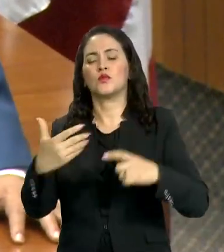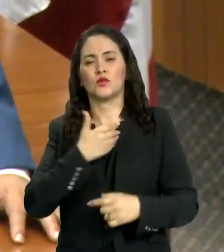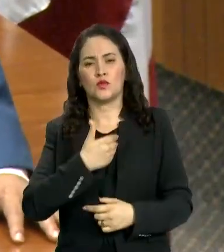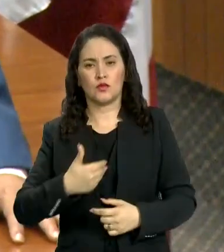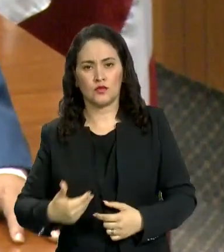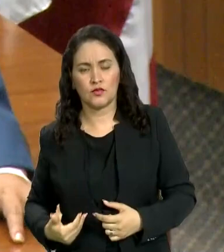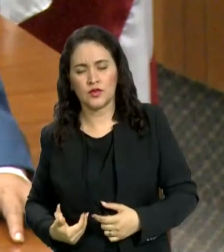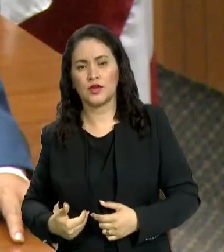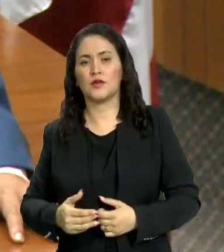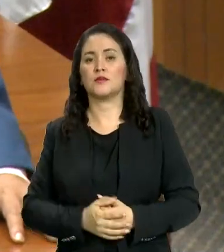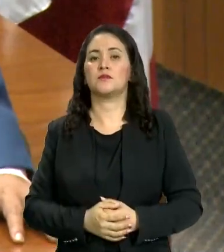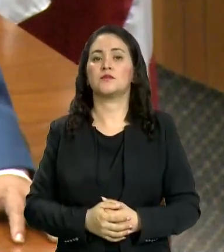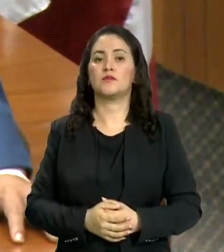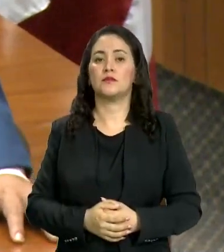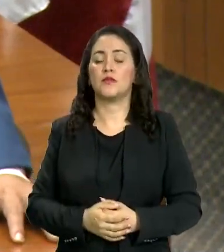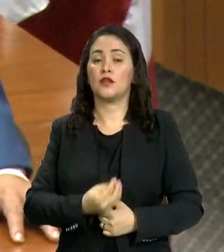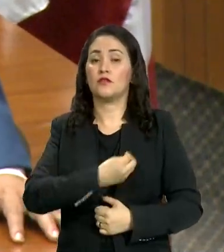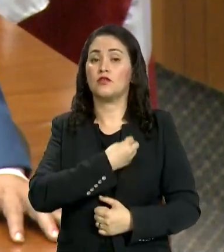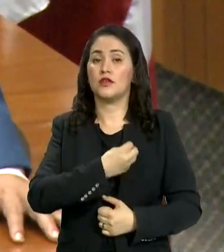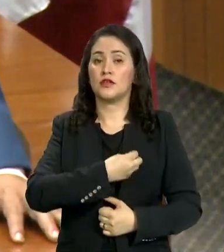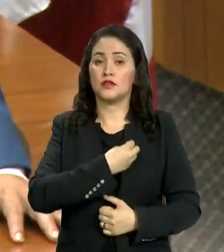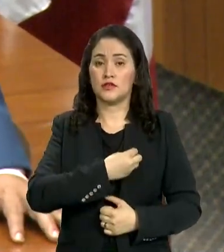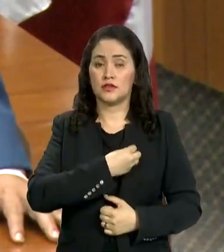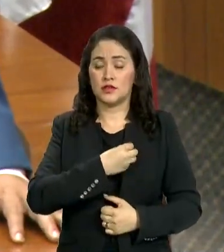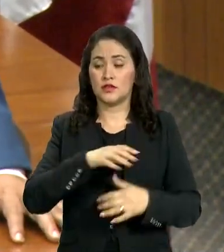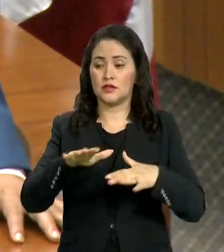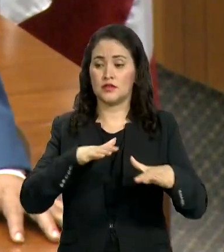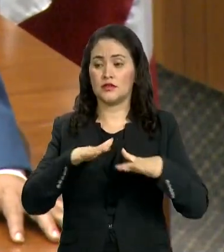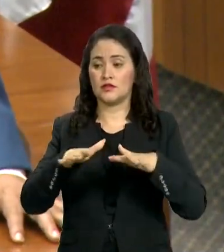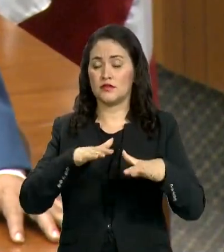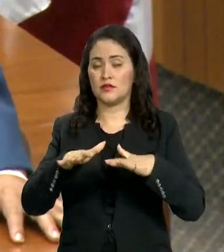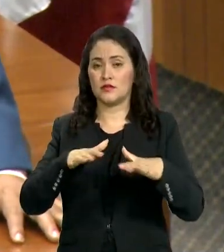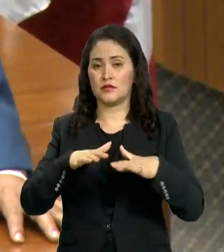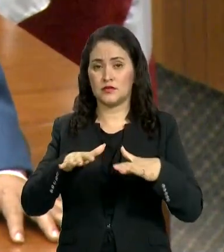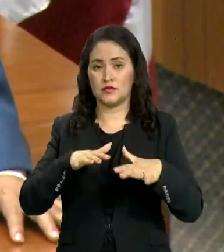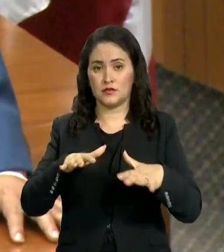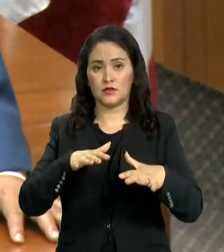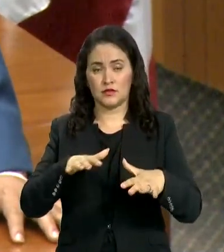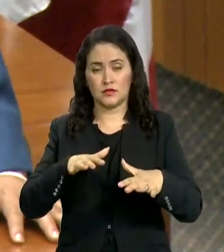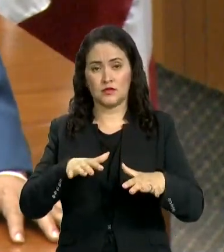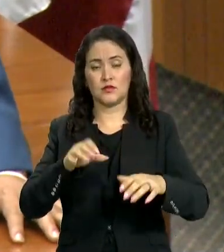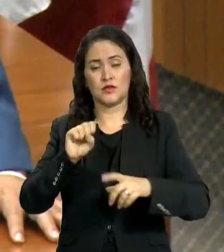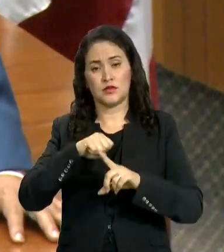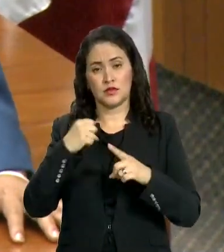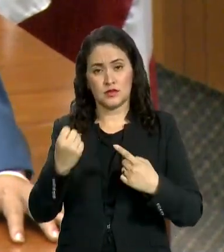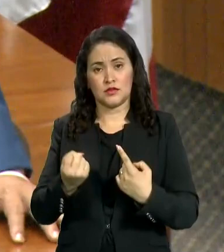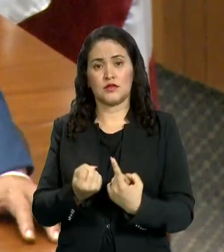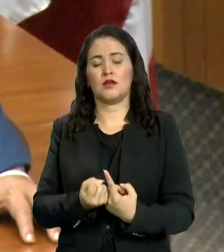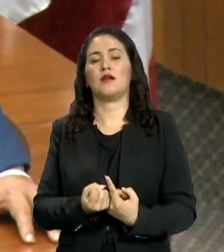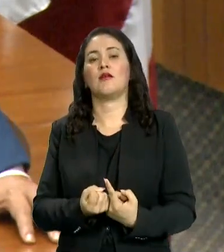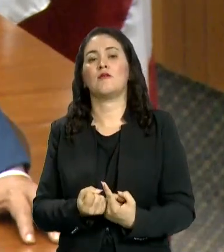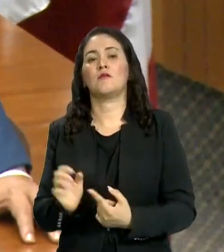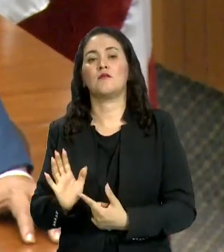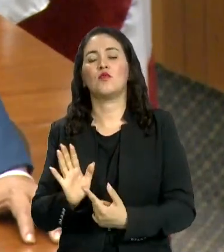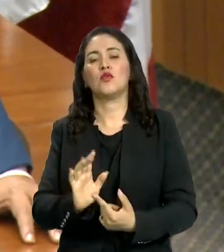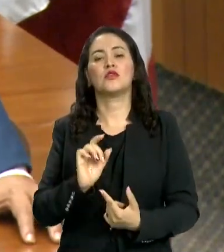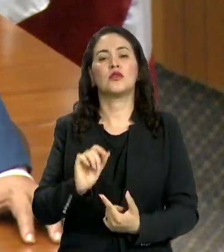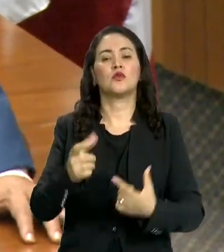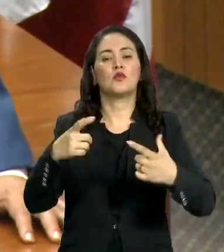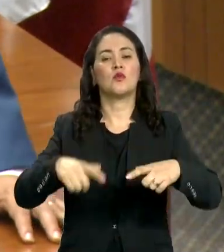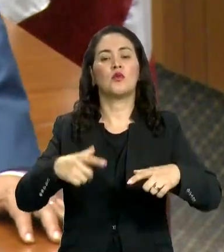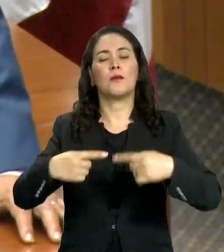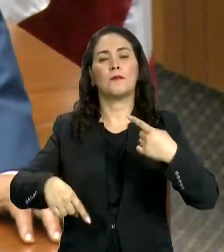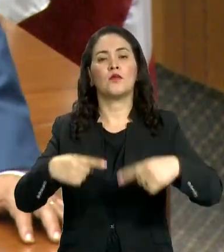sociais muito importante também e delineando assim um espaço né da política pública